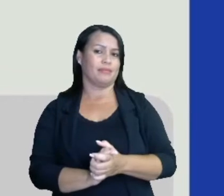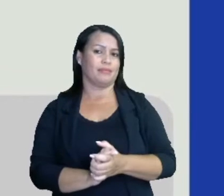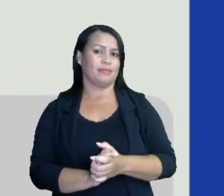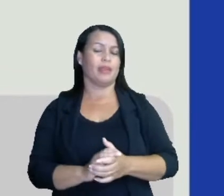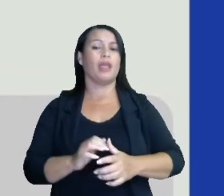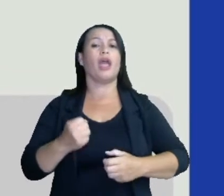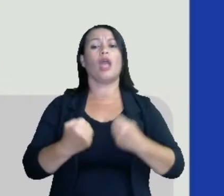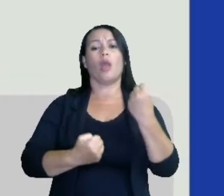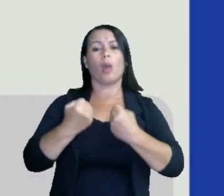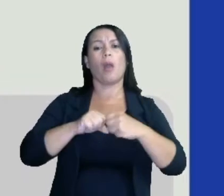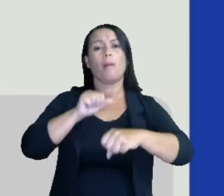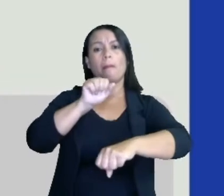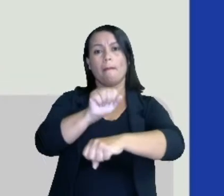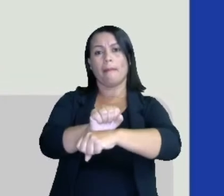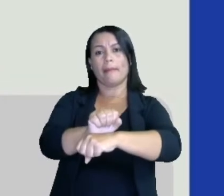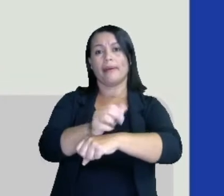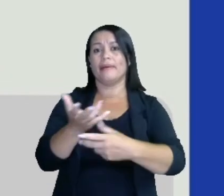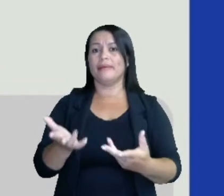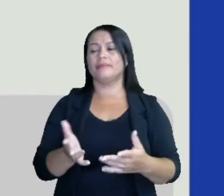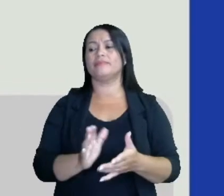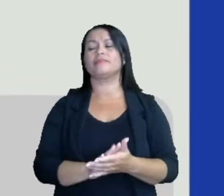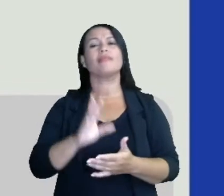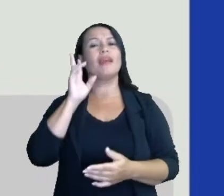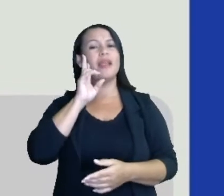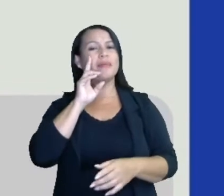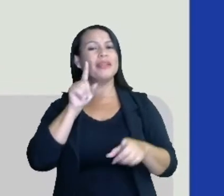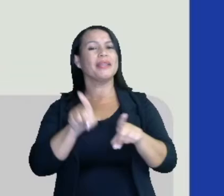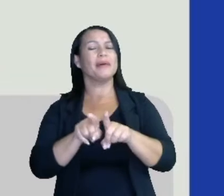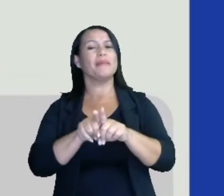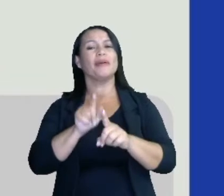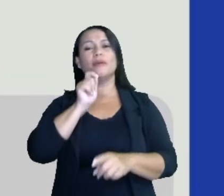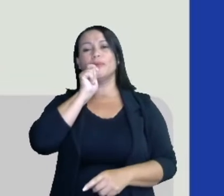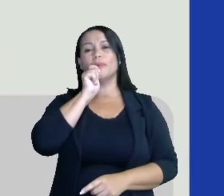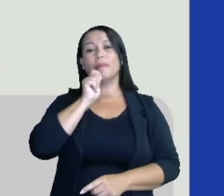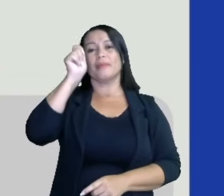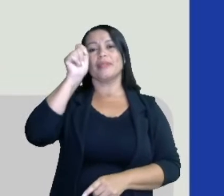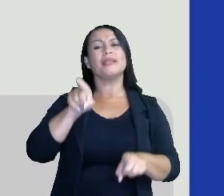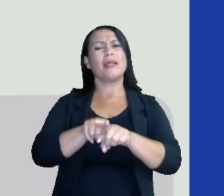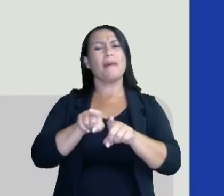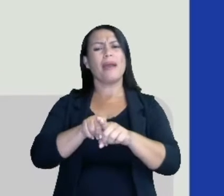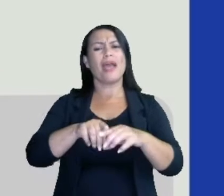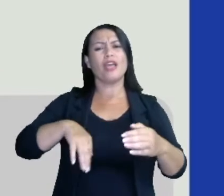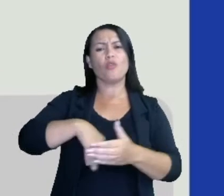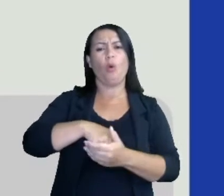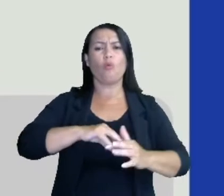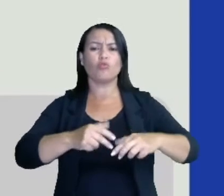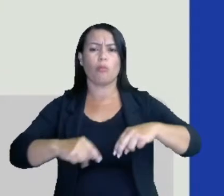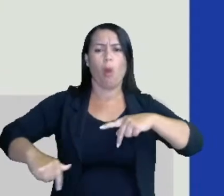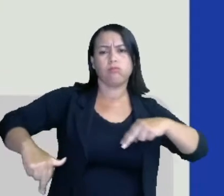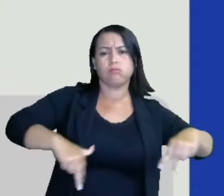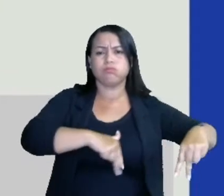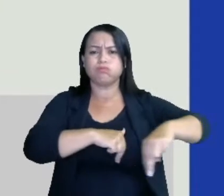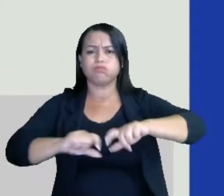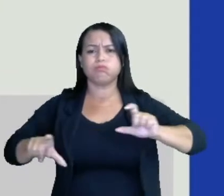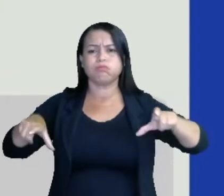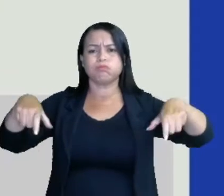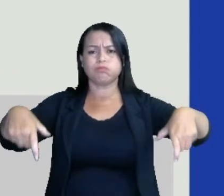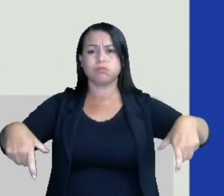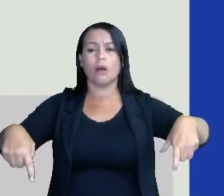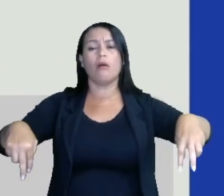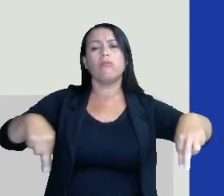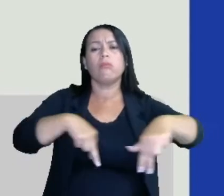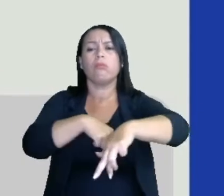para o carro parar, certo? Lembrei agora de apito também no futebol, né, onde o juiz lá ele usa também um apito e ainda